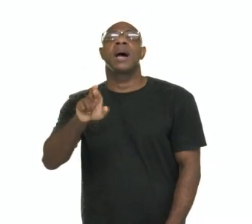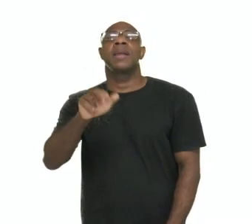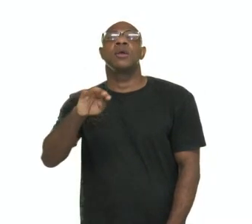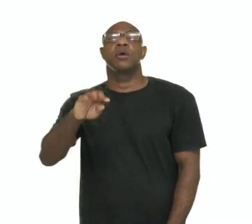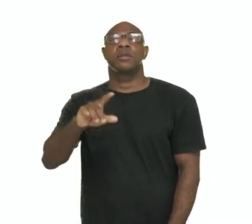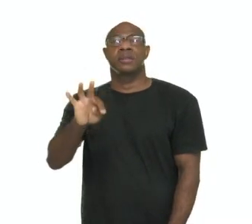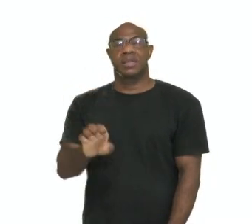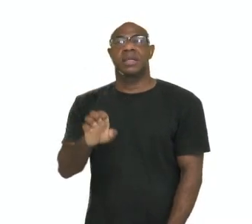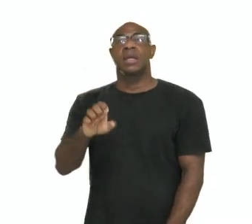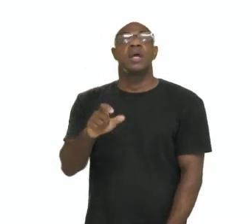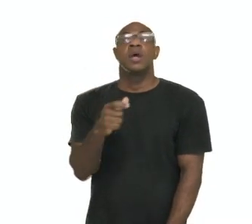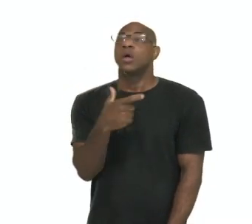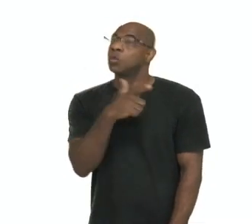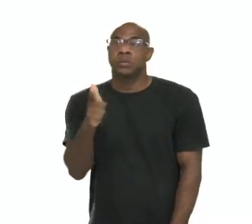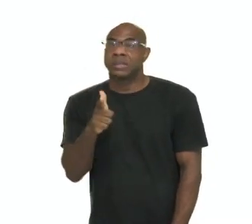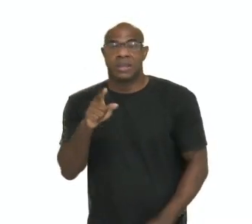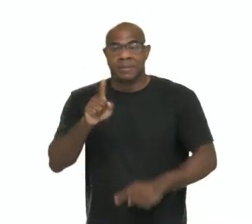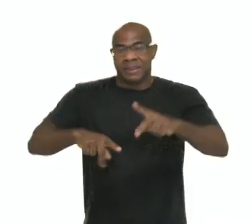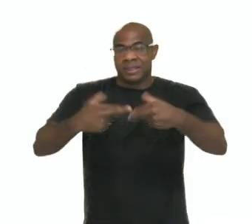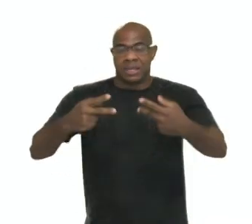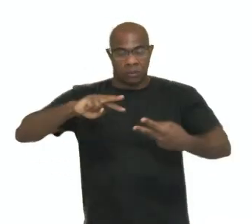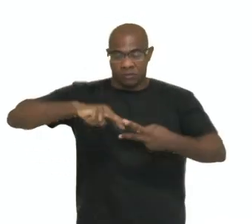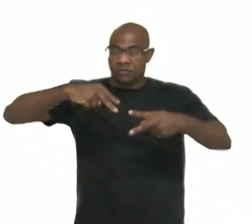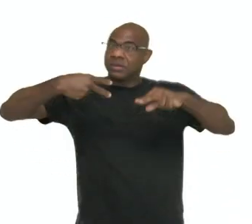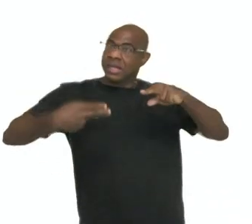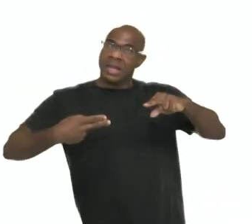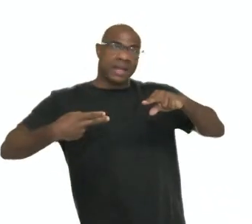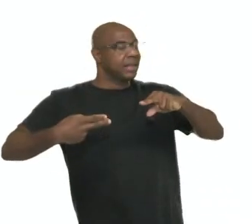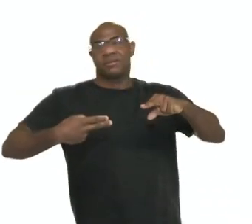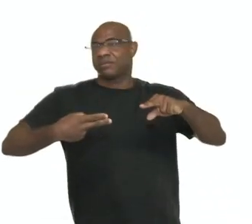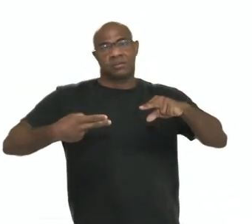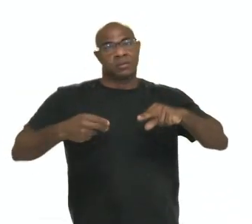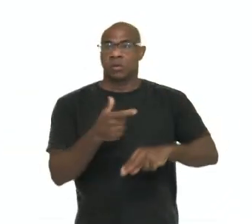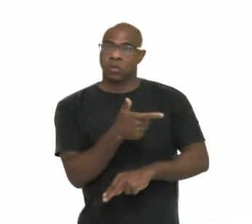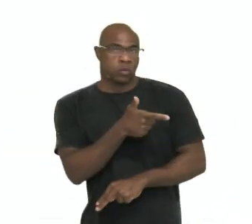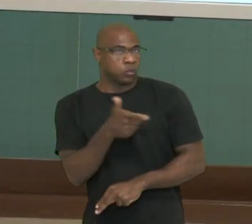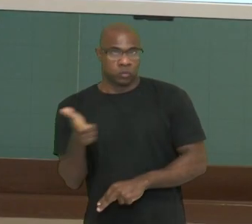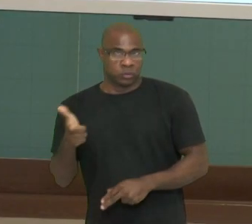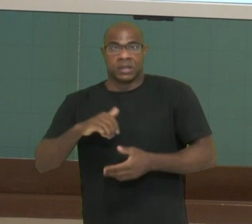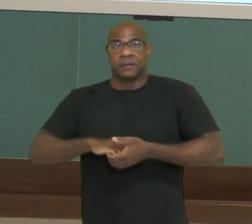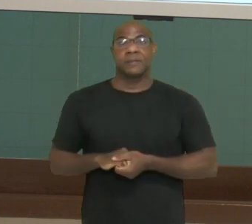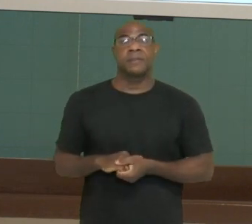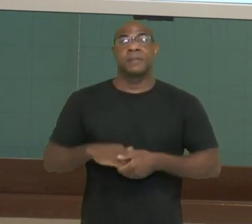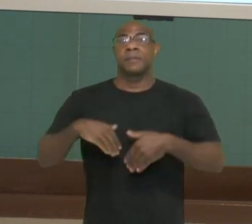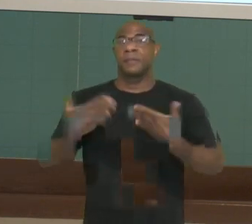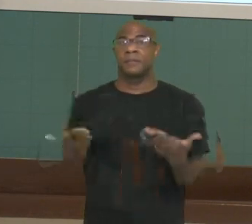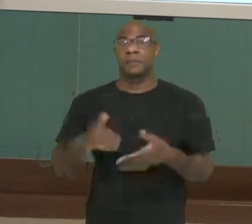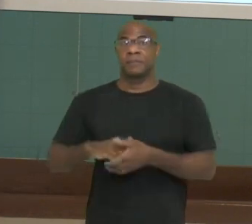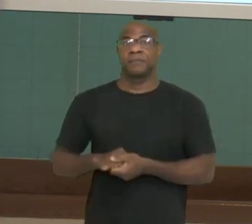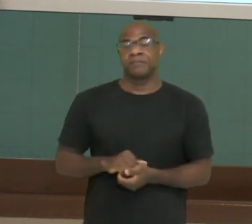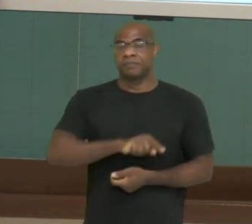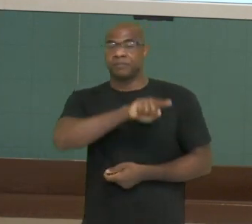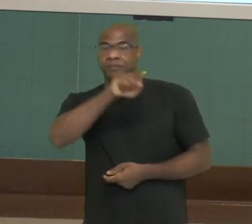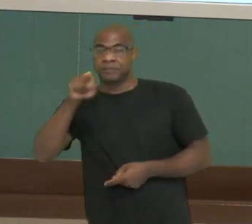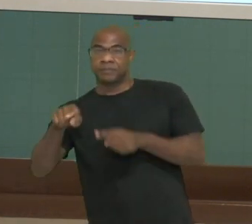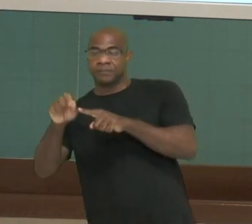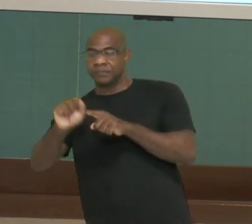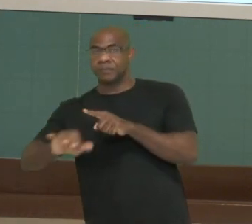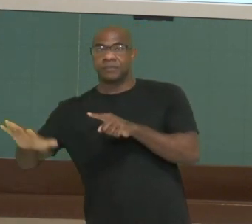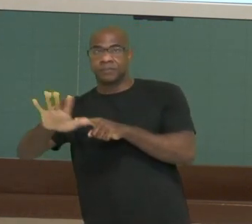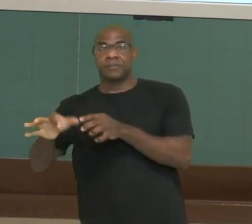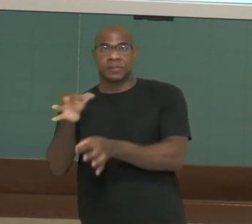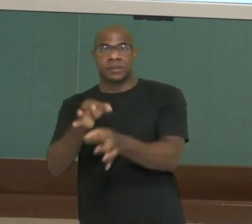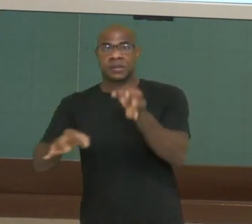possuem um material genético delimitado por um envoltório nuclear. Aqui nós temos então uma